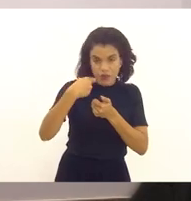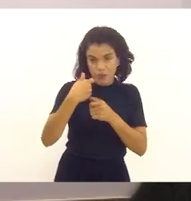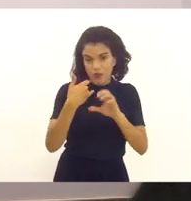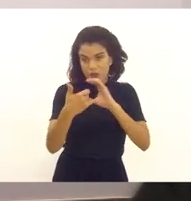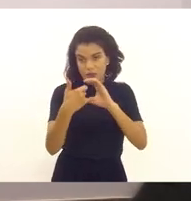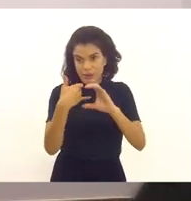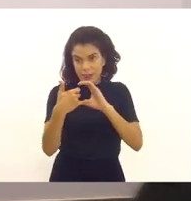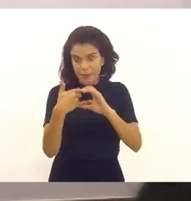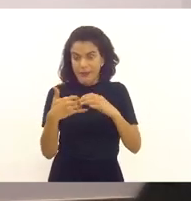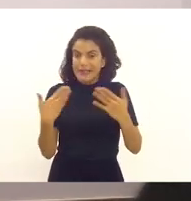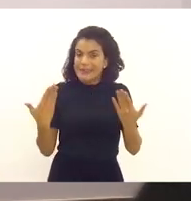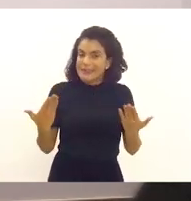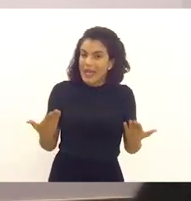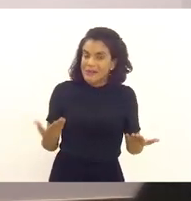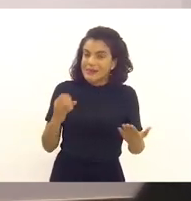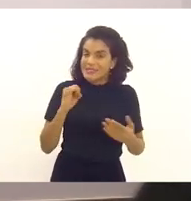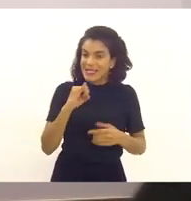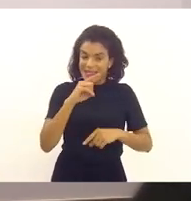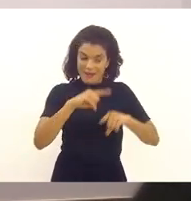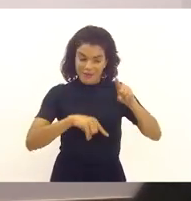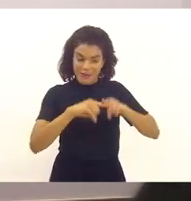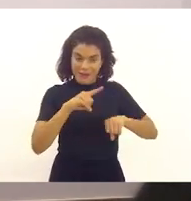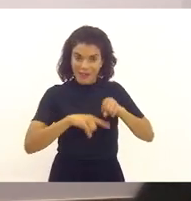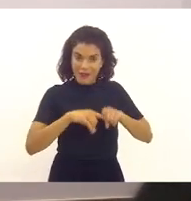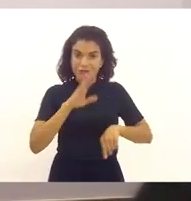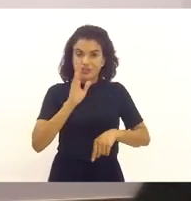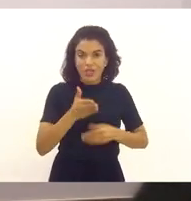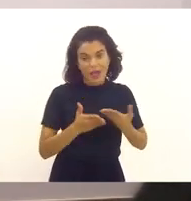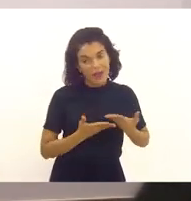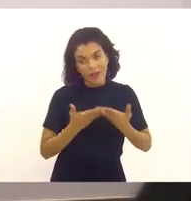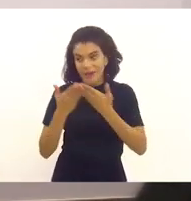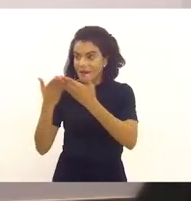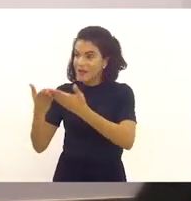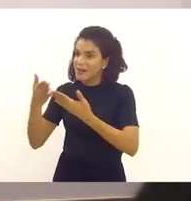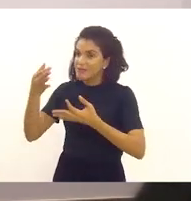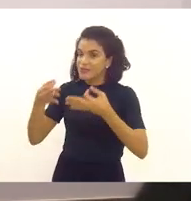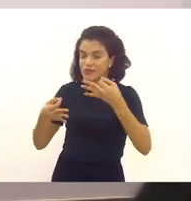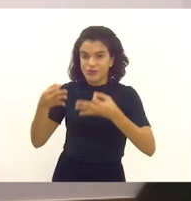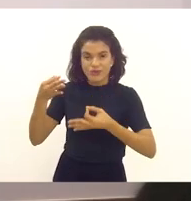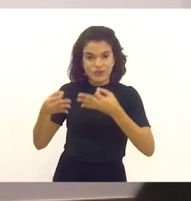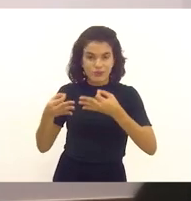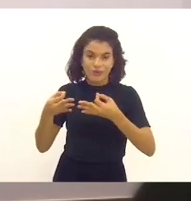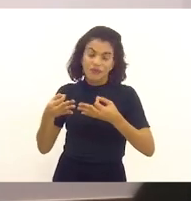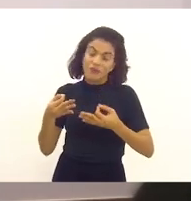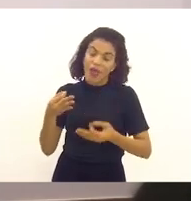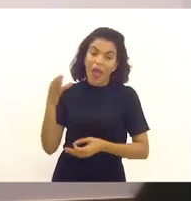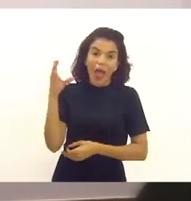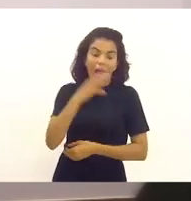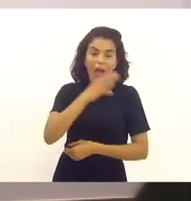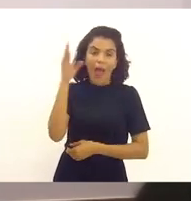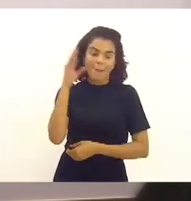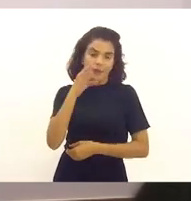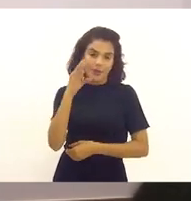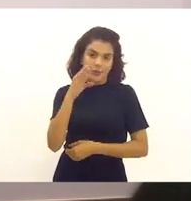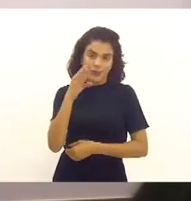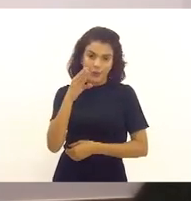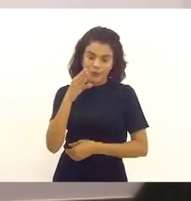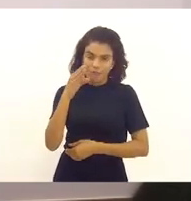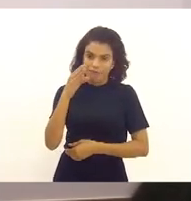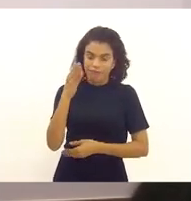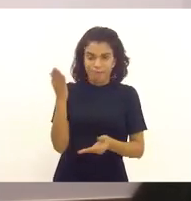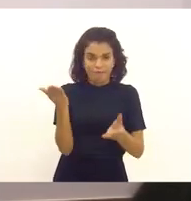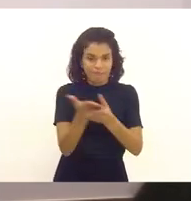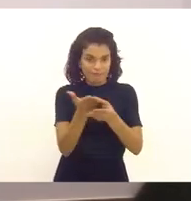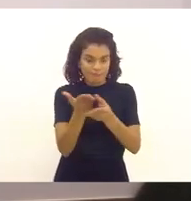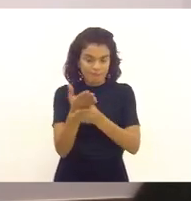então se esse material ele já for para o judiciário isso vai me otimizar muito porque muitas vezes a gente